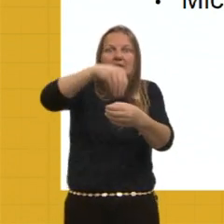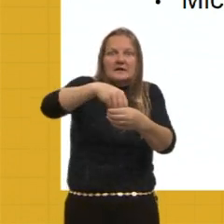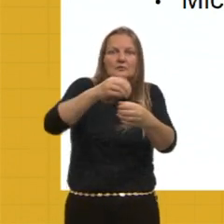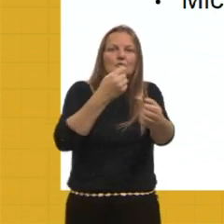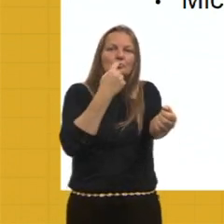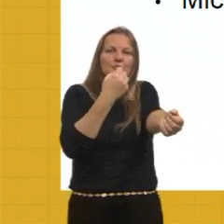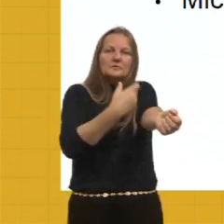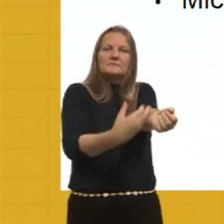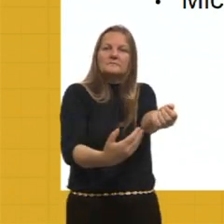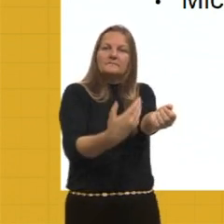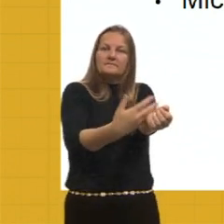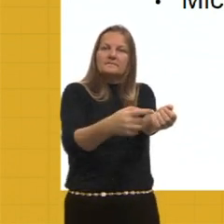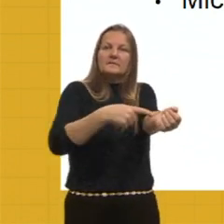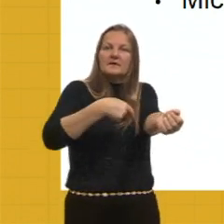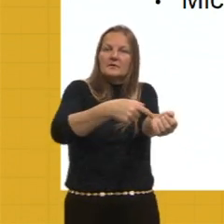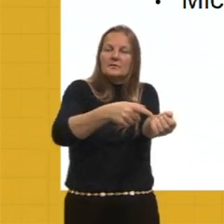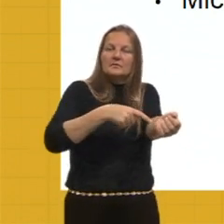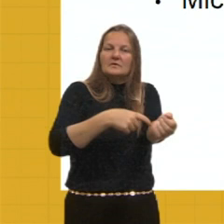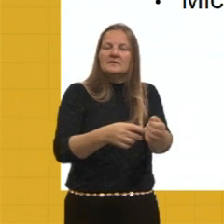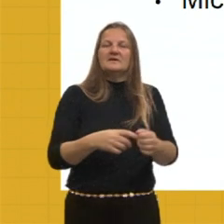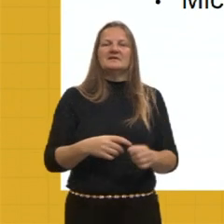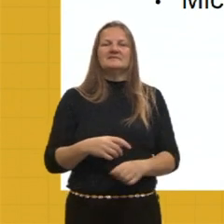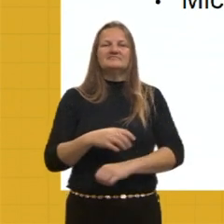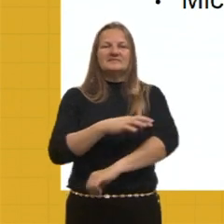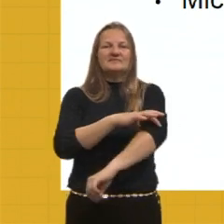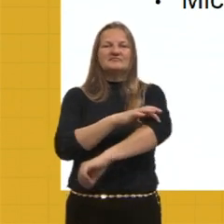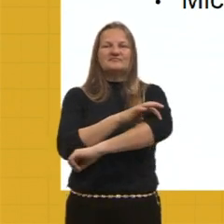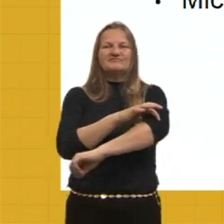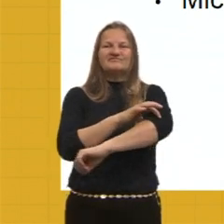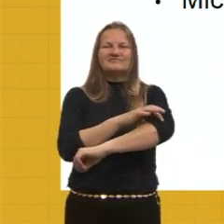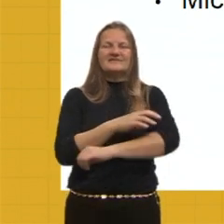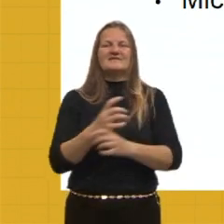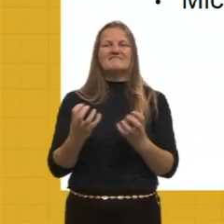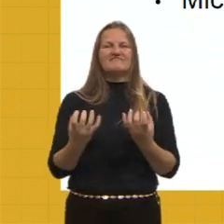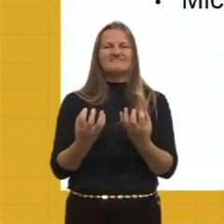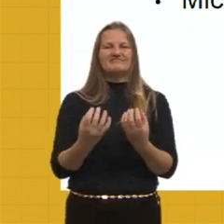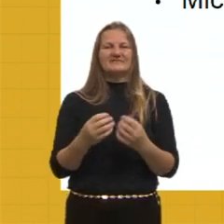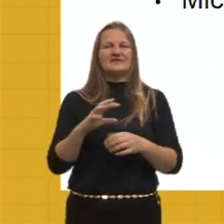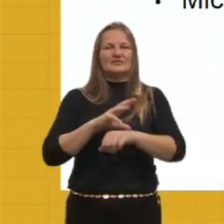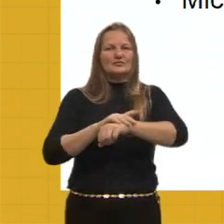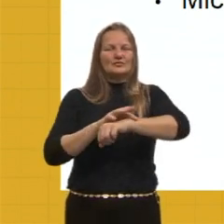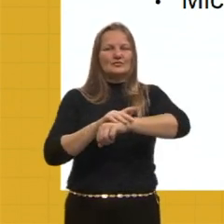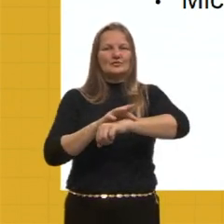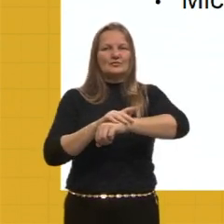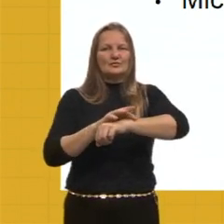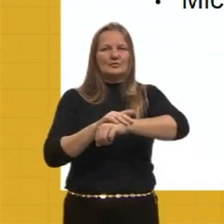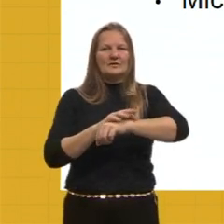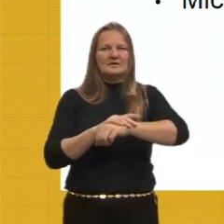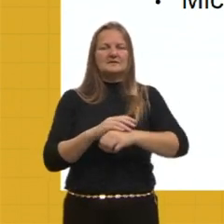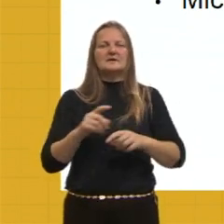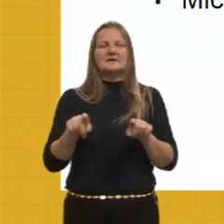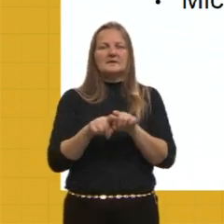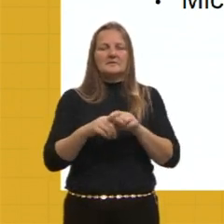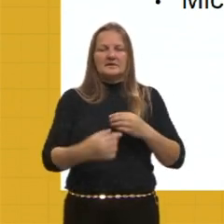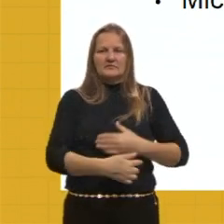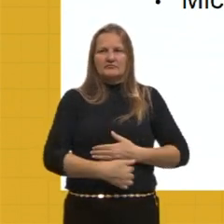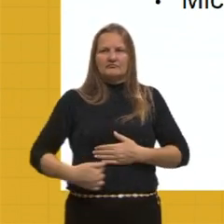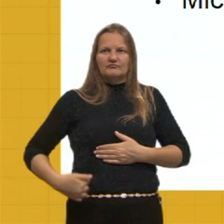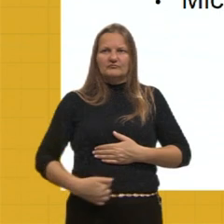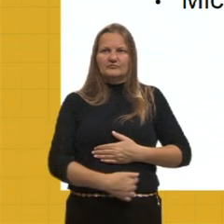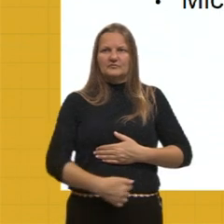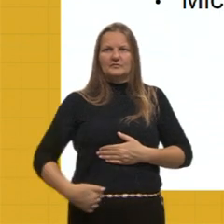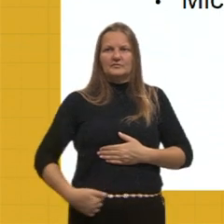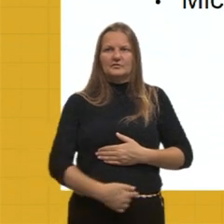e pessoas com doenças inflamatórias intestinais tem 50% mais microplásticos em suas fezes isso faz